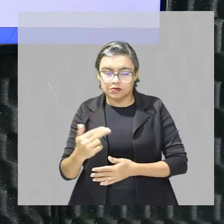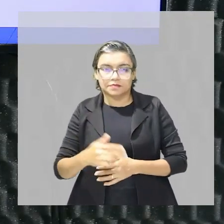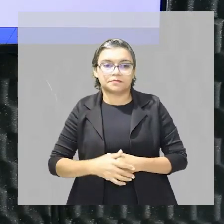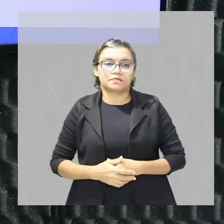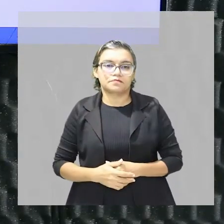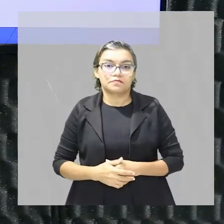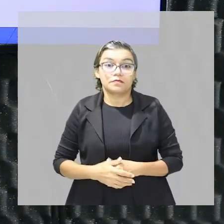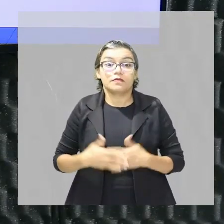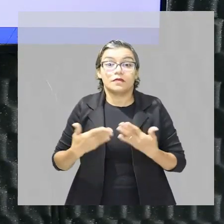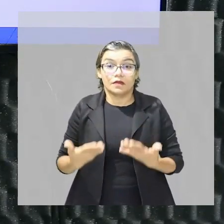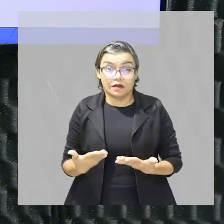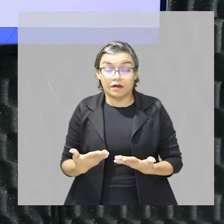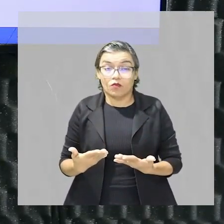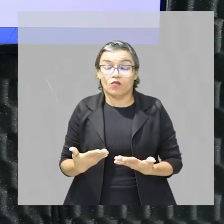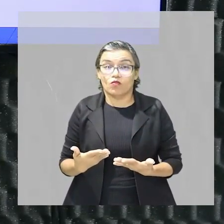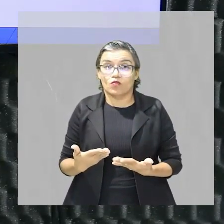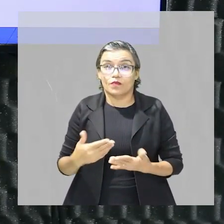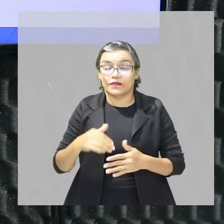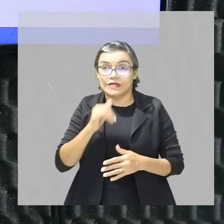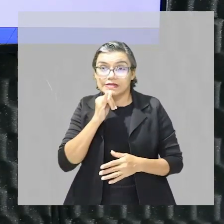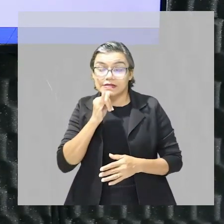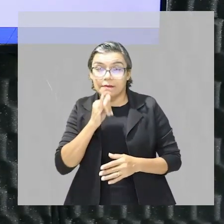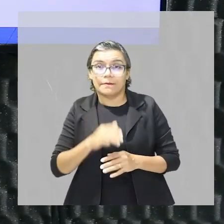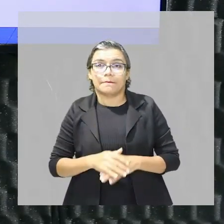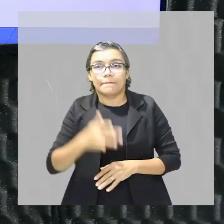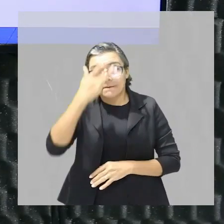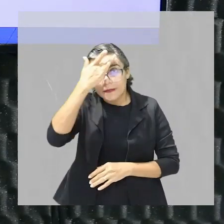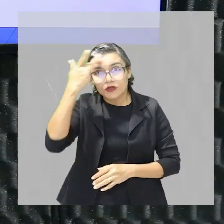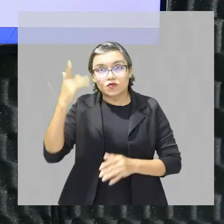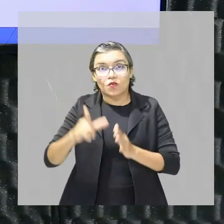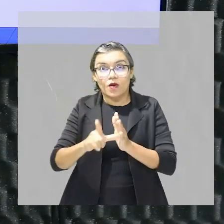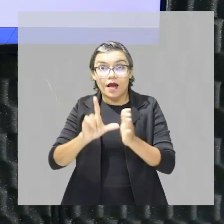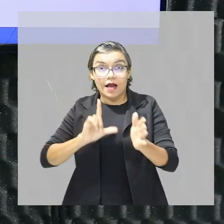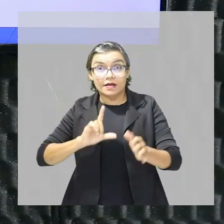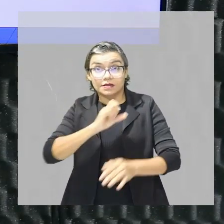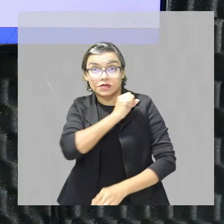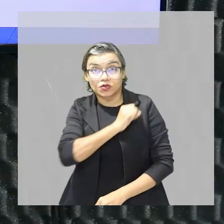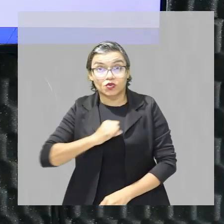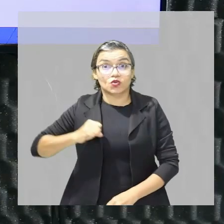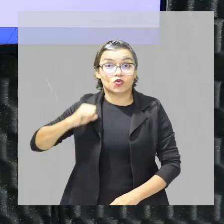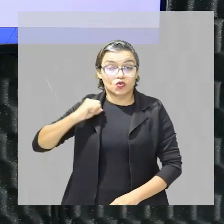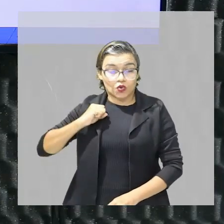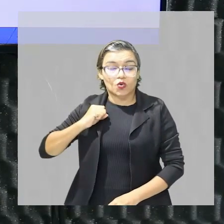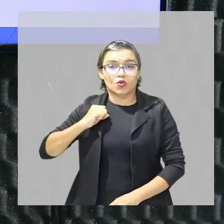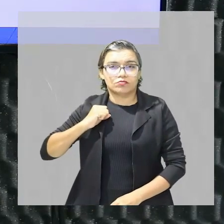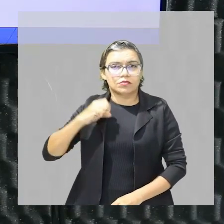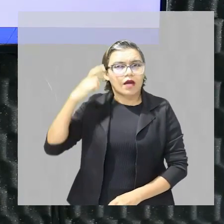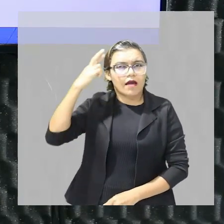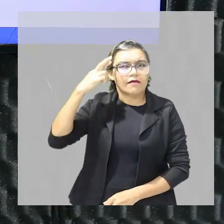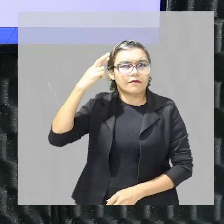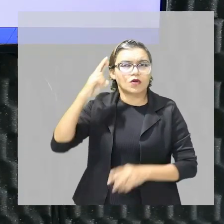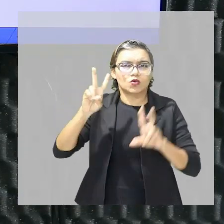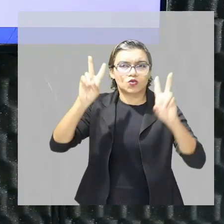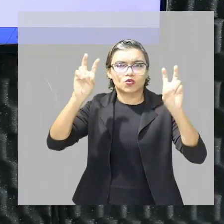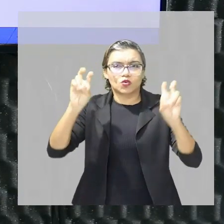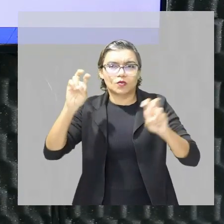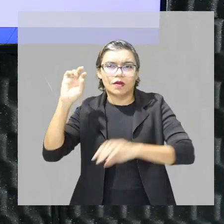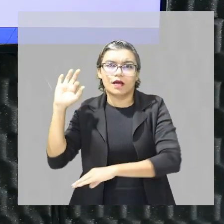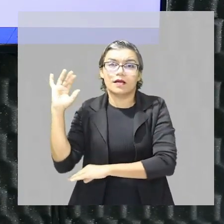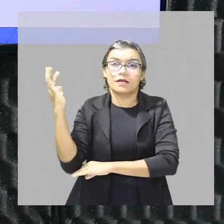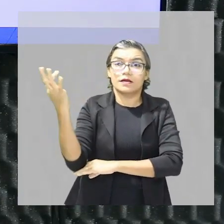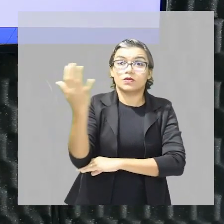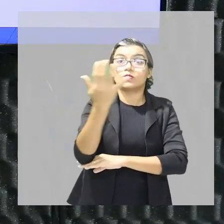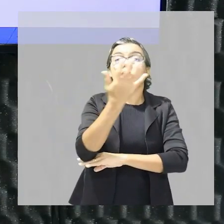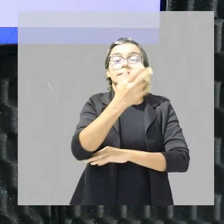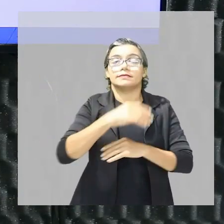Geralmente os pré-socráticos eles trazem dentro de si uma reflexão profunda sobre a origem da natureza Ok então